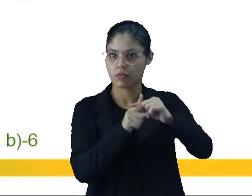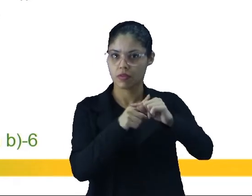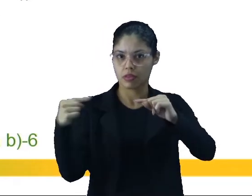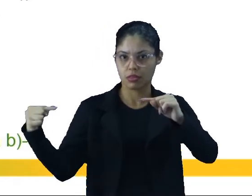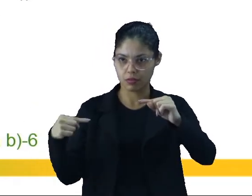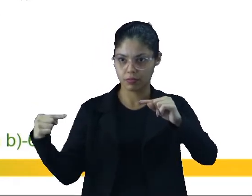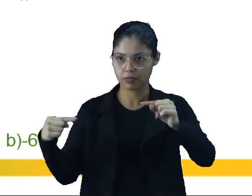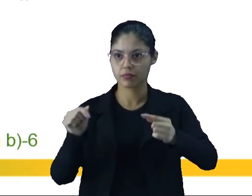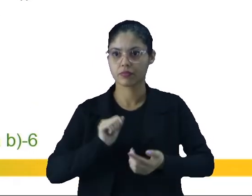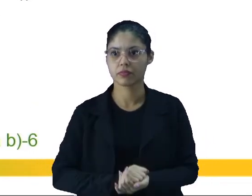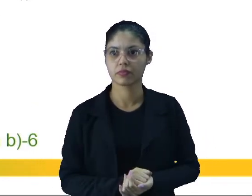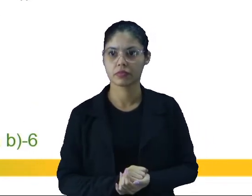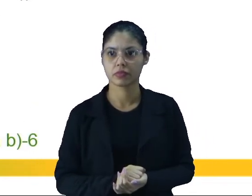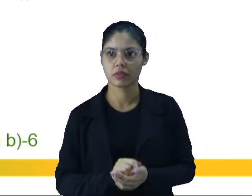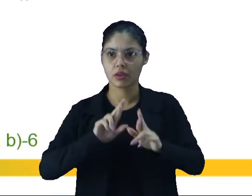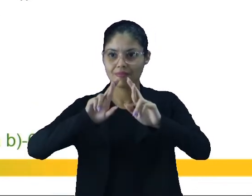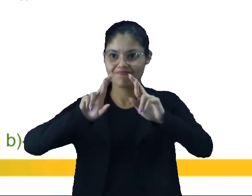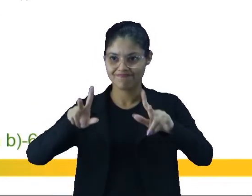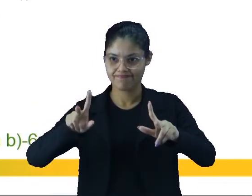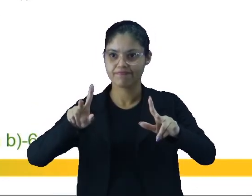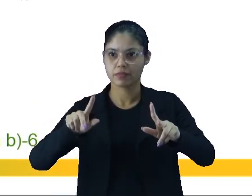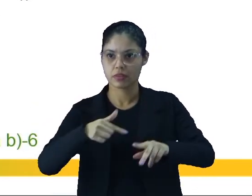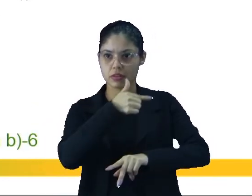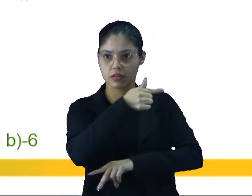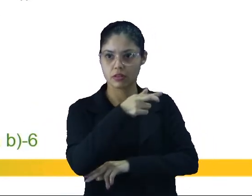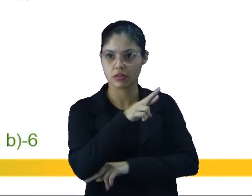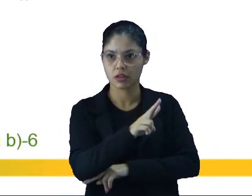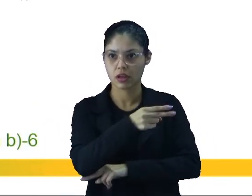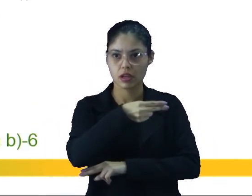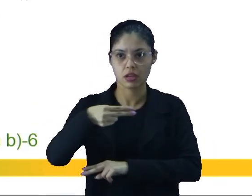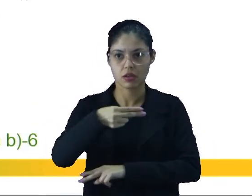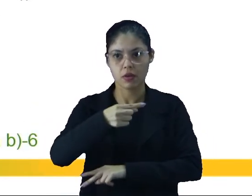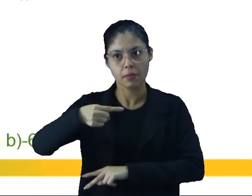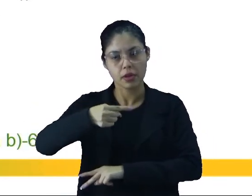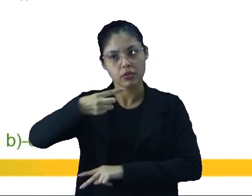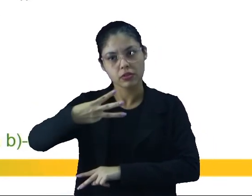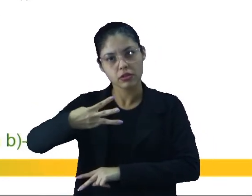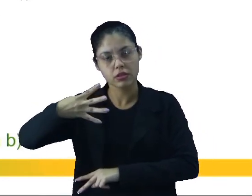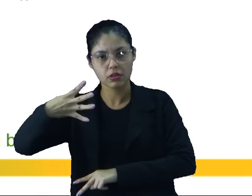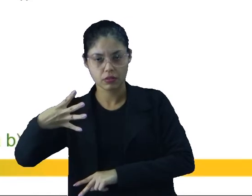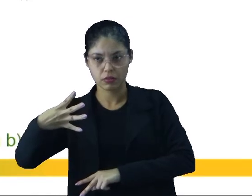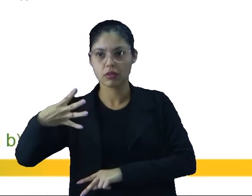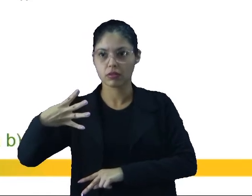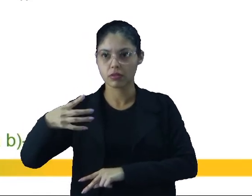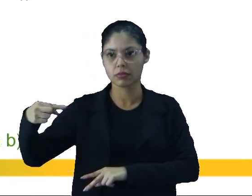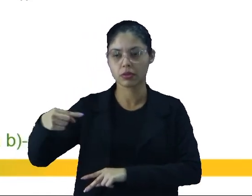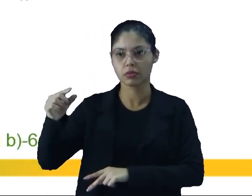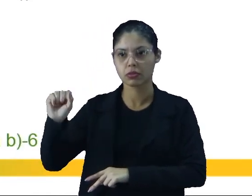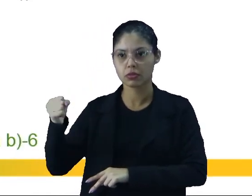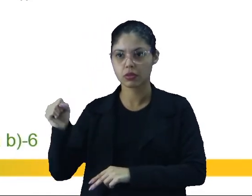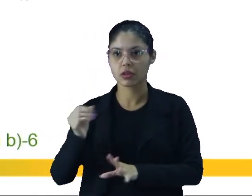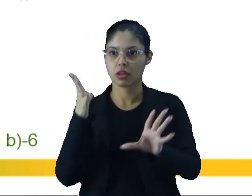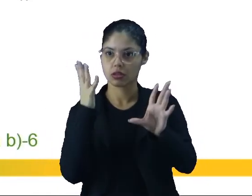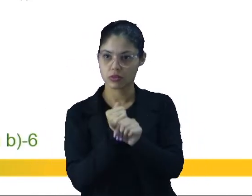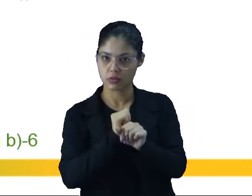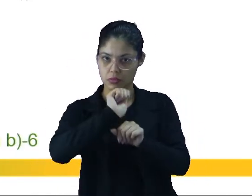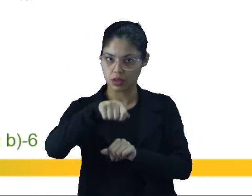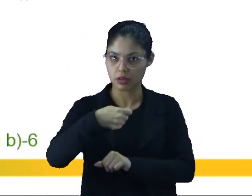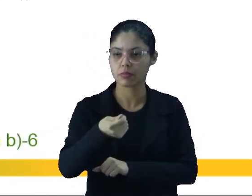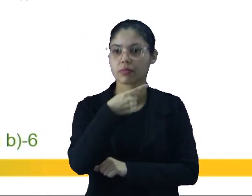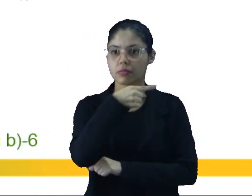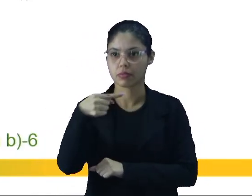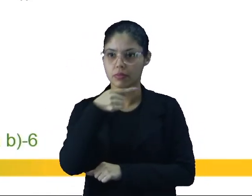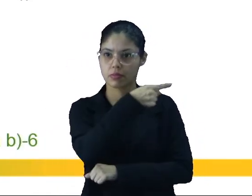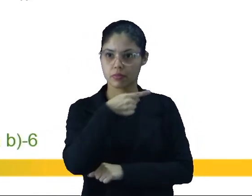vai negativo. Essa diferença deu 7R. Aqui eu somo sinais iguais, soma e repete sinal, dá